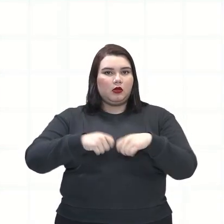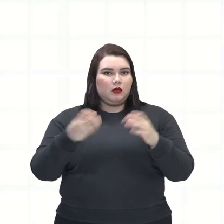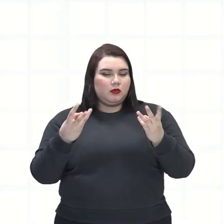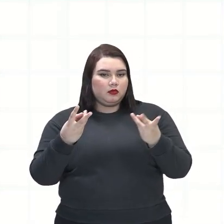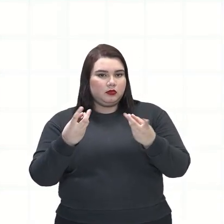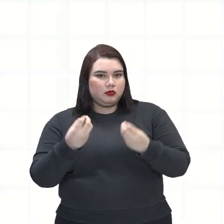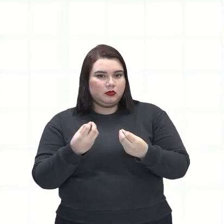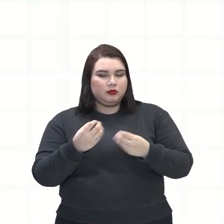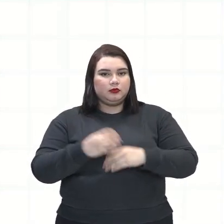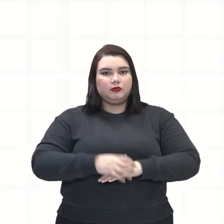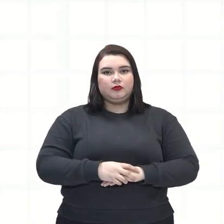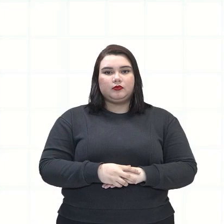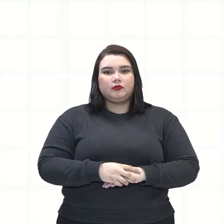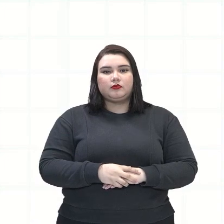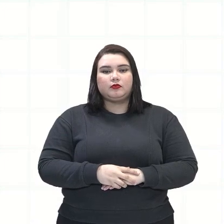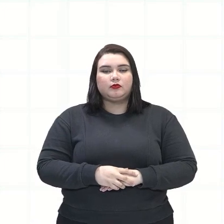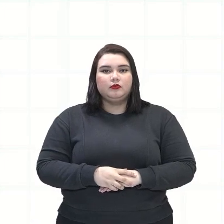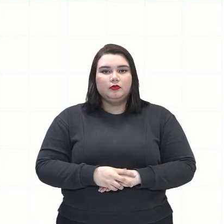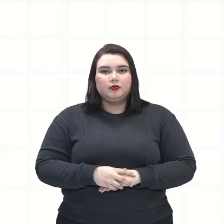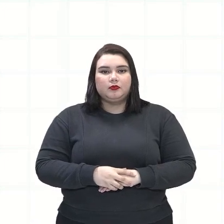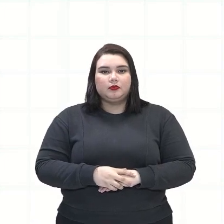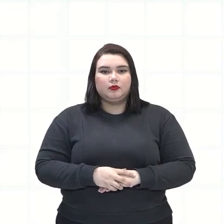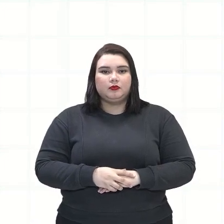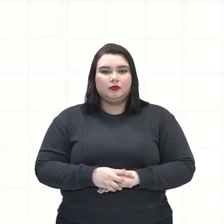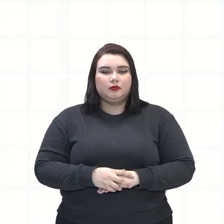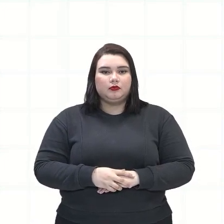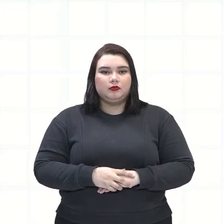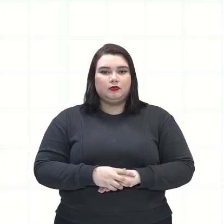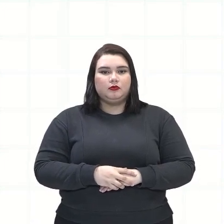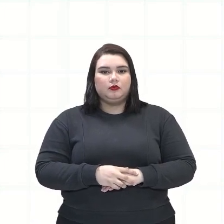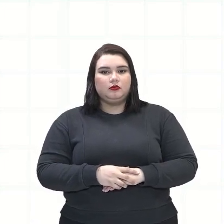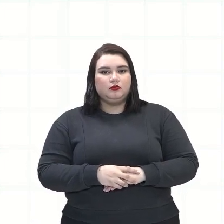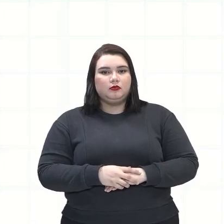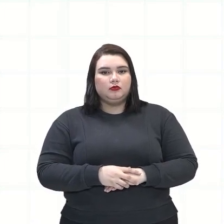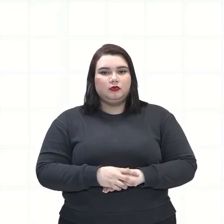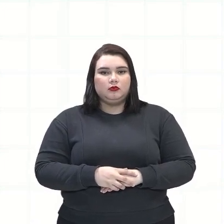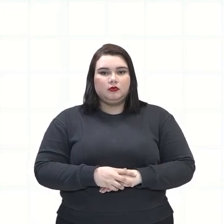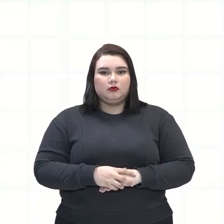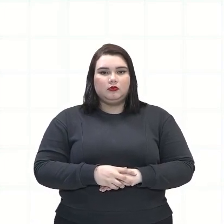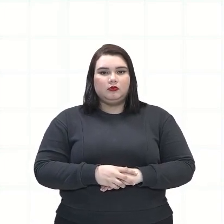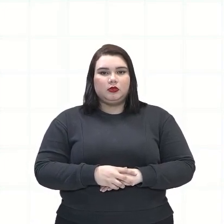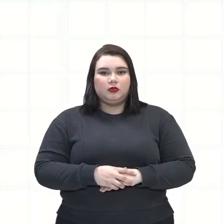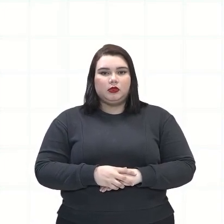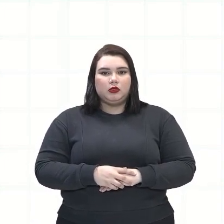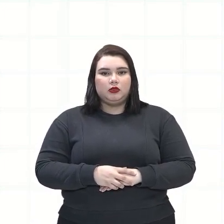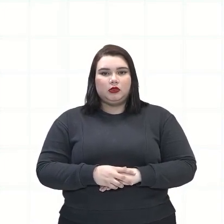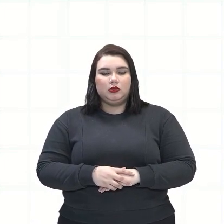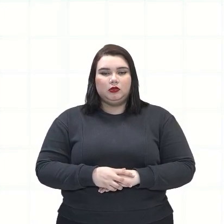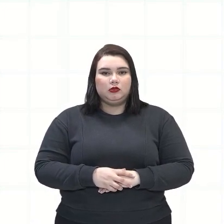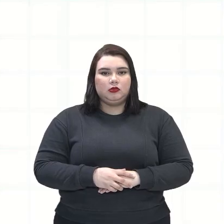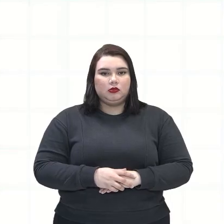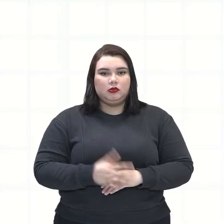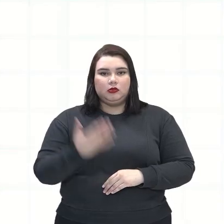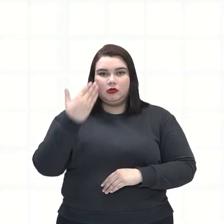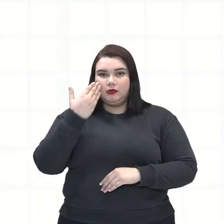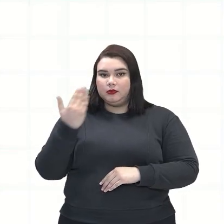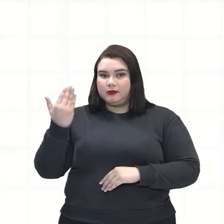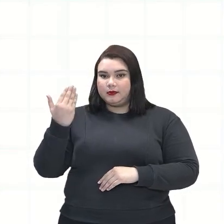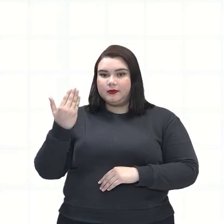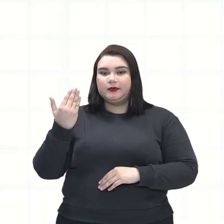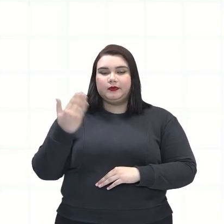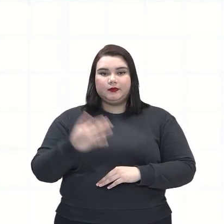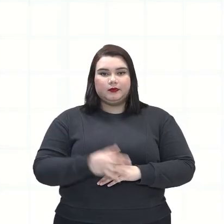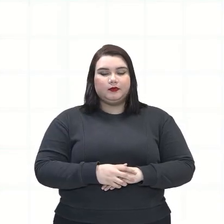I have a pencil. I have an eraser. An